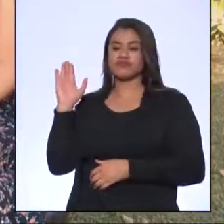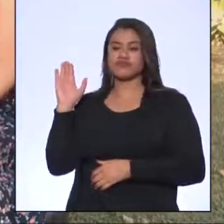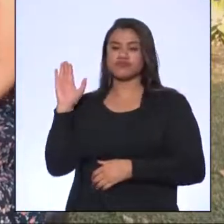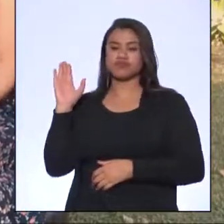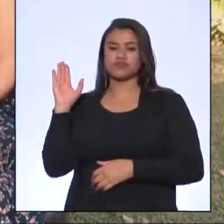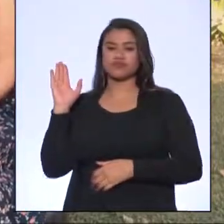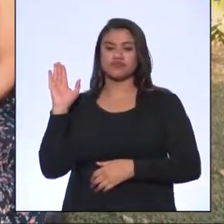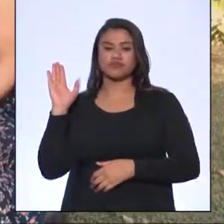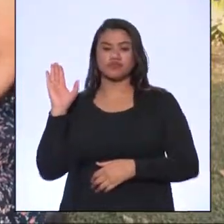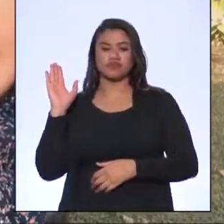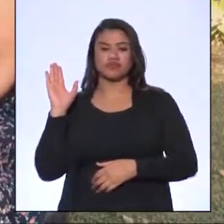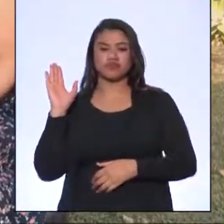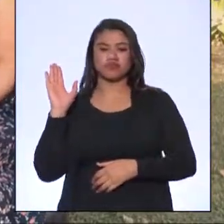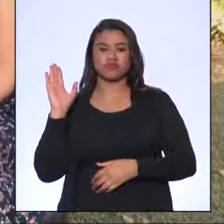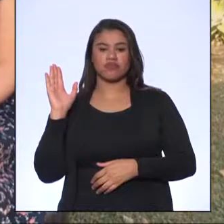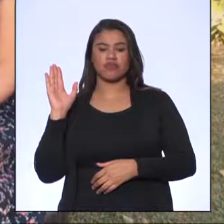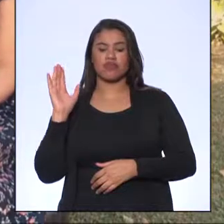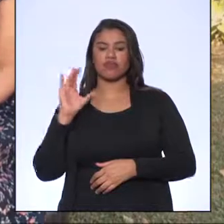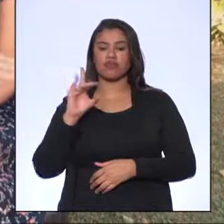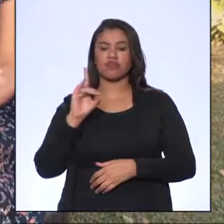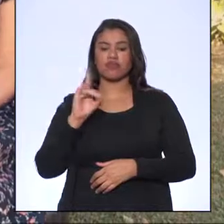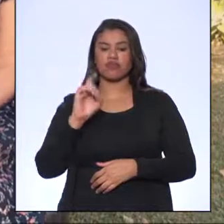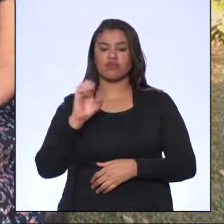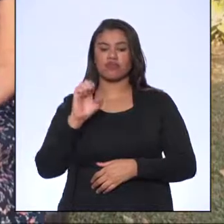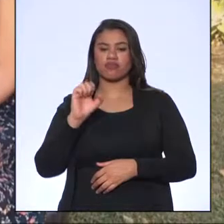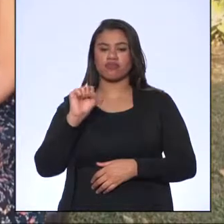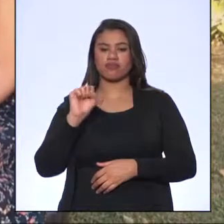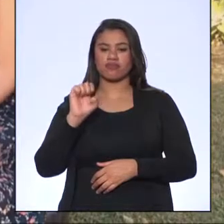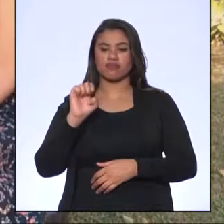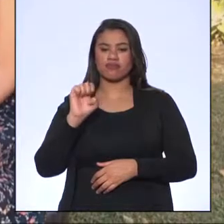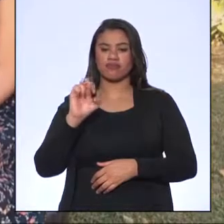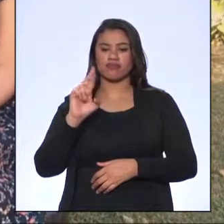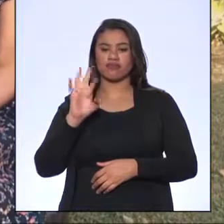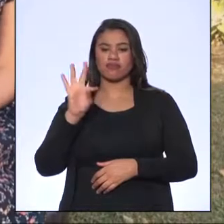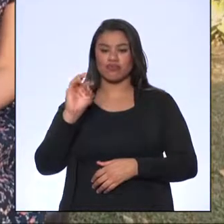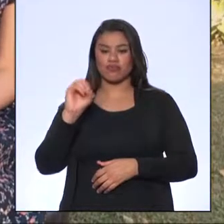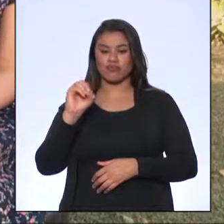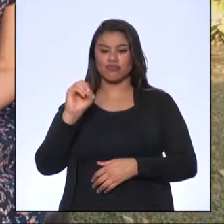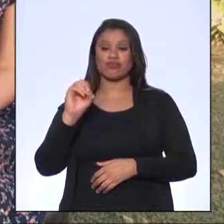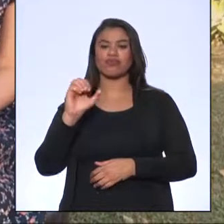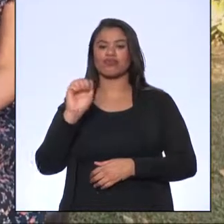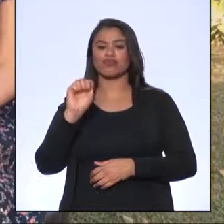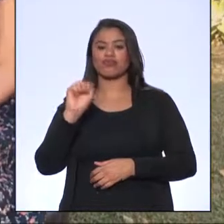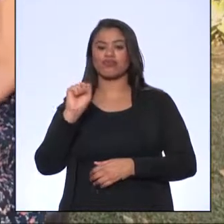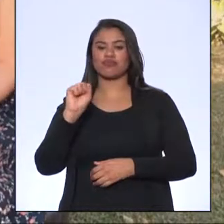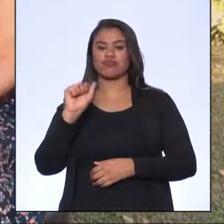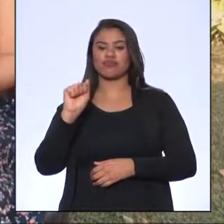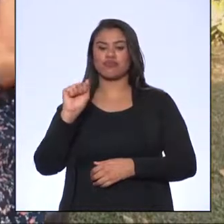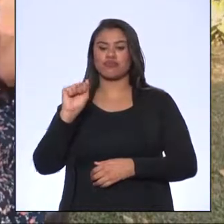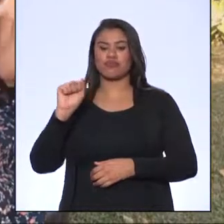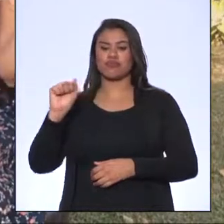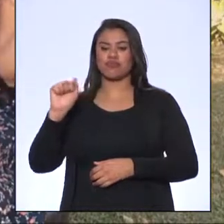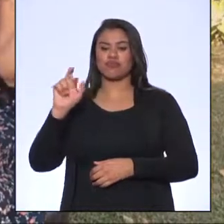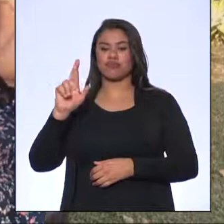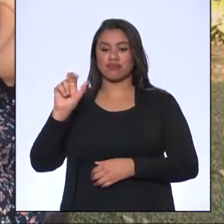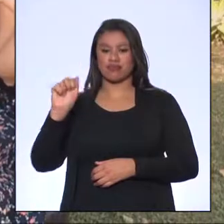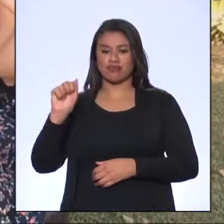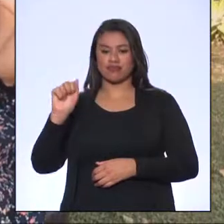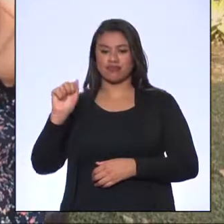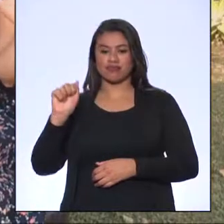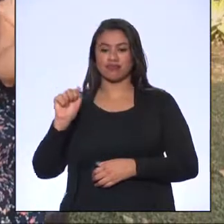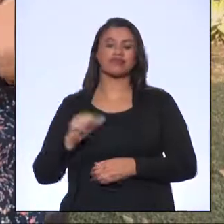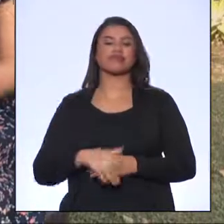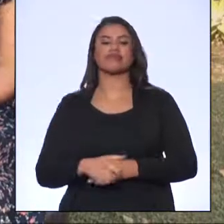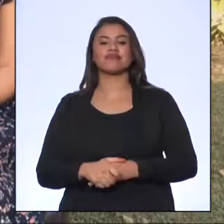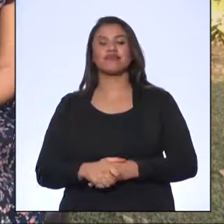formação chamada Deserto do Saara, que você já deve ter ouvido falar. Aqui nessa imagem de satélite ela aparece nessa